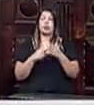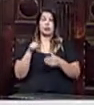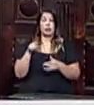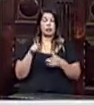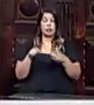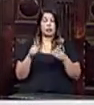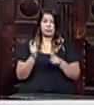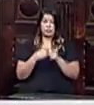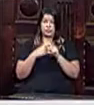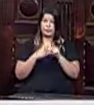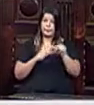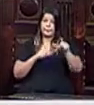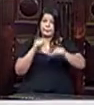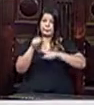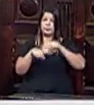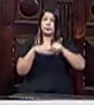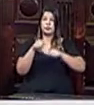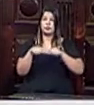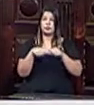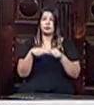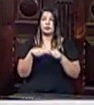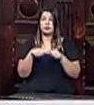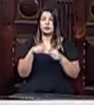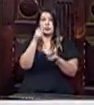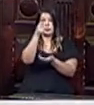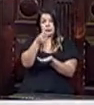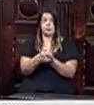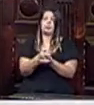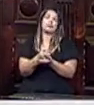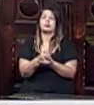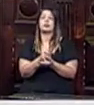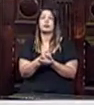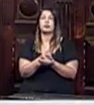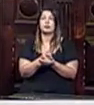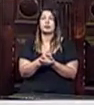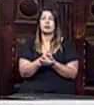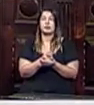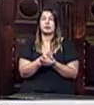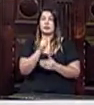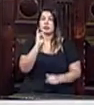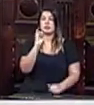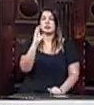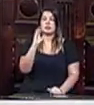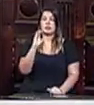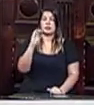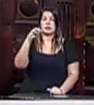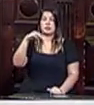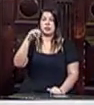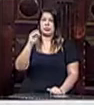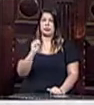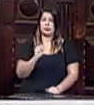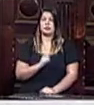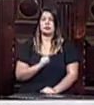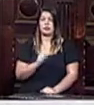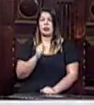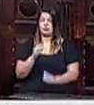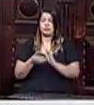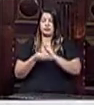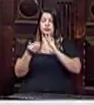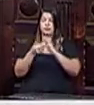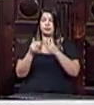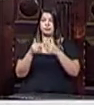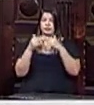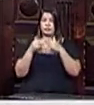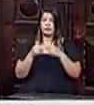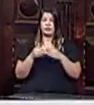essa dívida em pagamento feito através do ICMS. Daqui a pouco, não tem